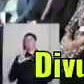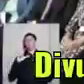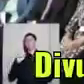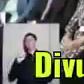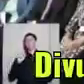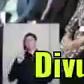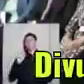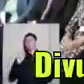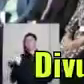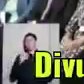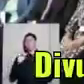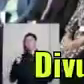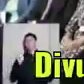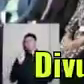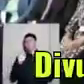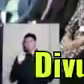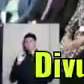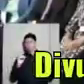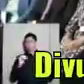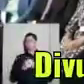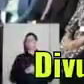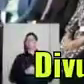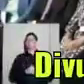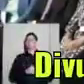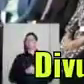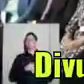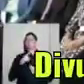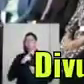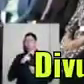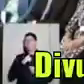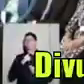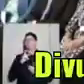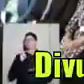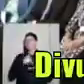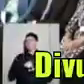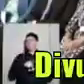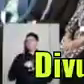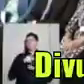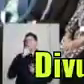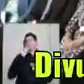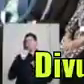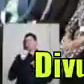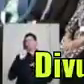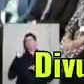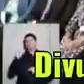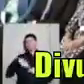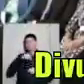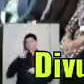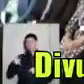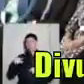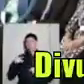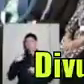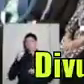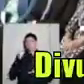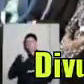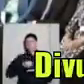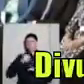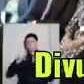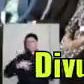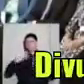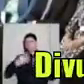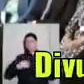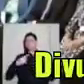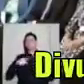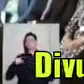mas aqueles 50 milhões das malas eram verdadeiros, não eram notas americanas falsificadas.